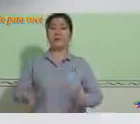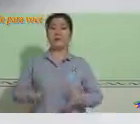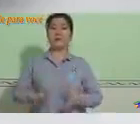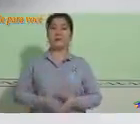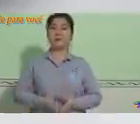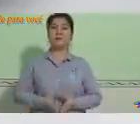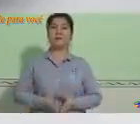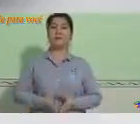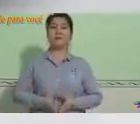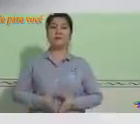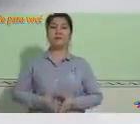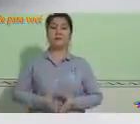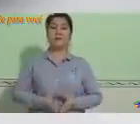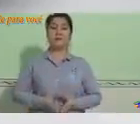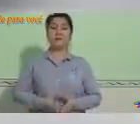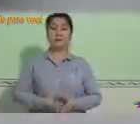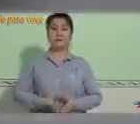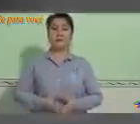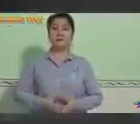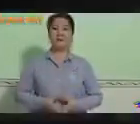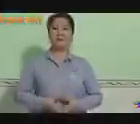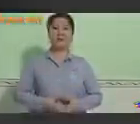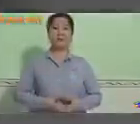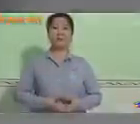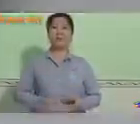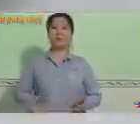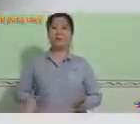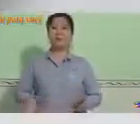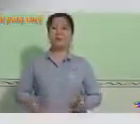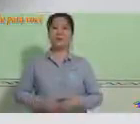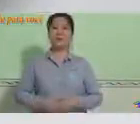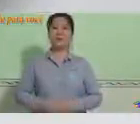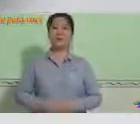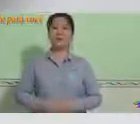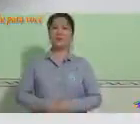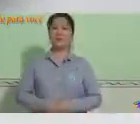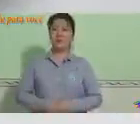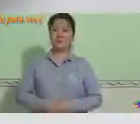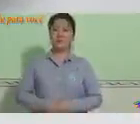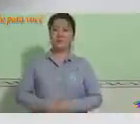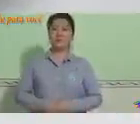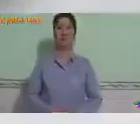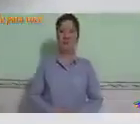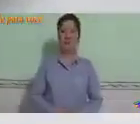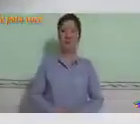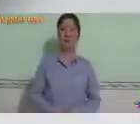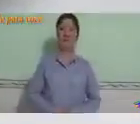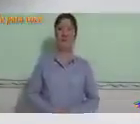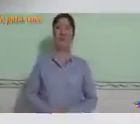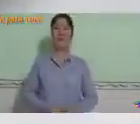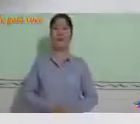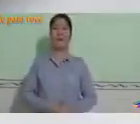Quando for utilizar a maçã mãe, pode-se observar a presença de bolhas, indicando que o processo de fermentação foi